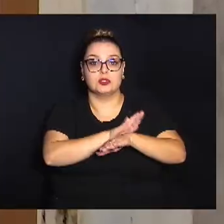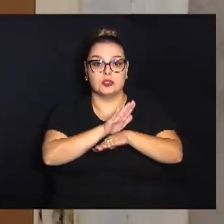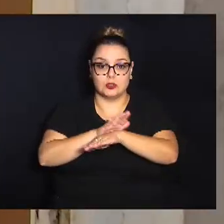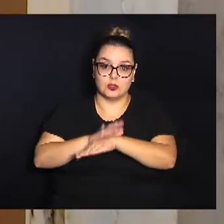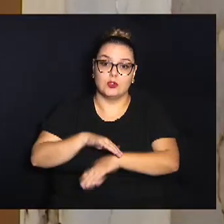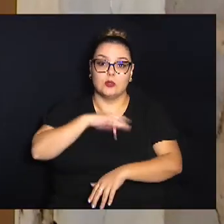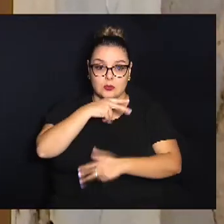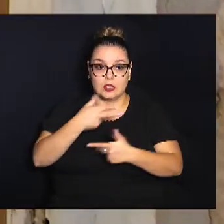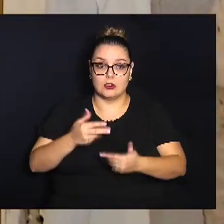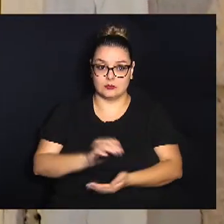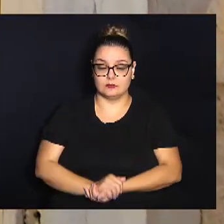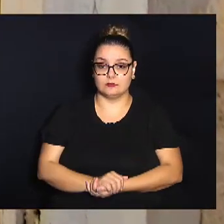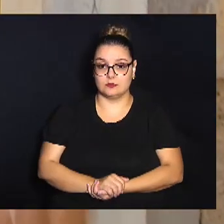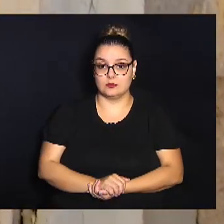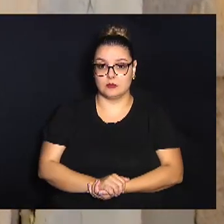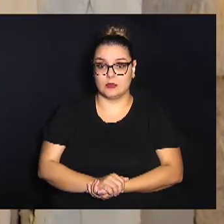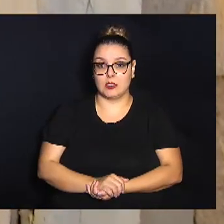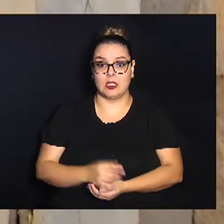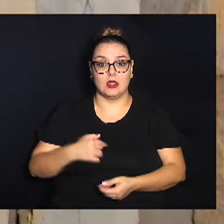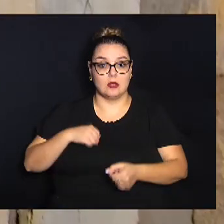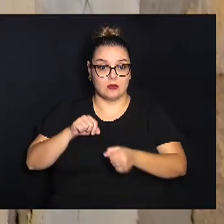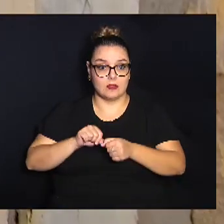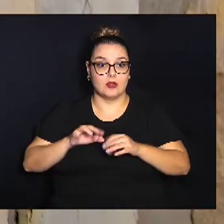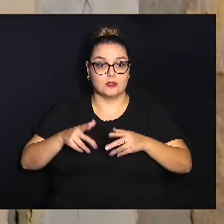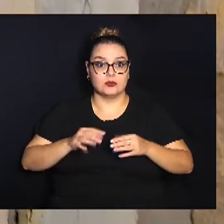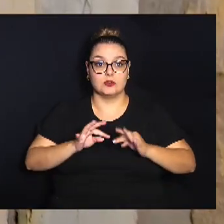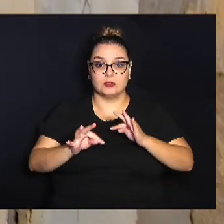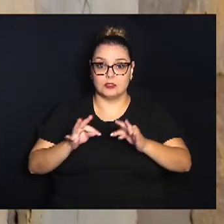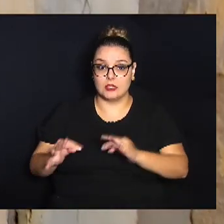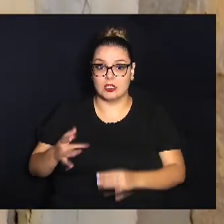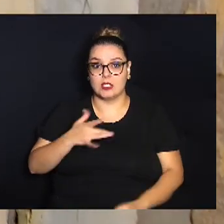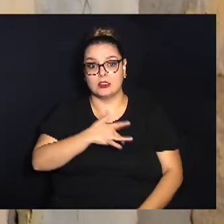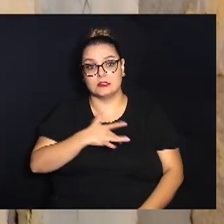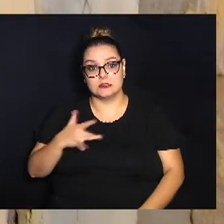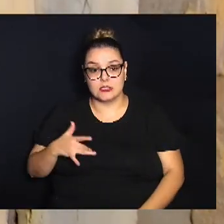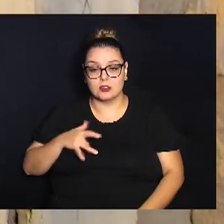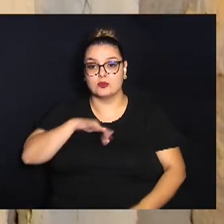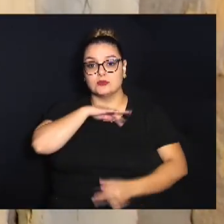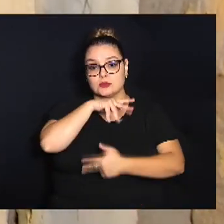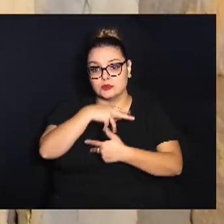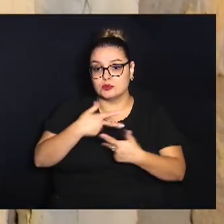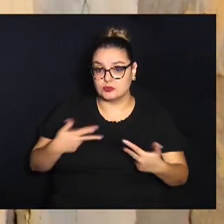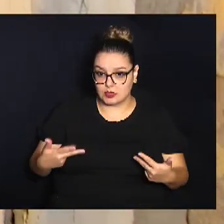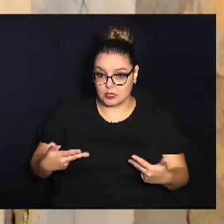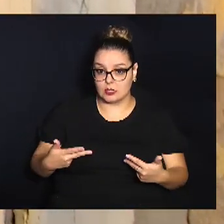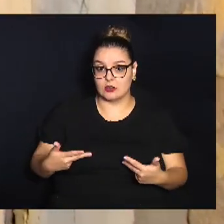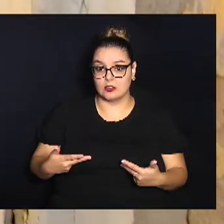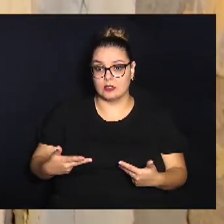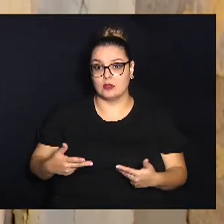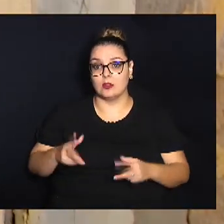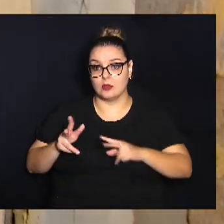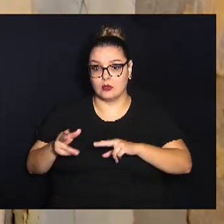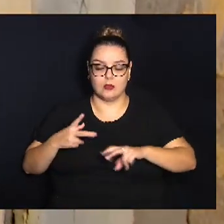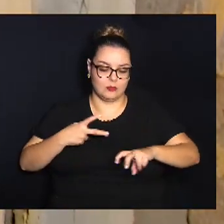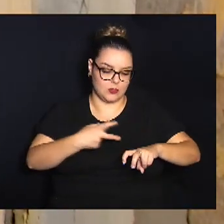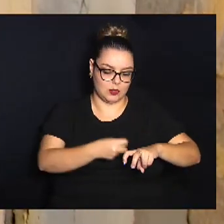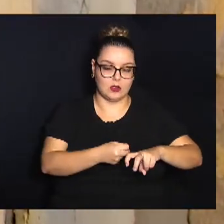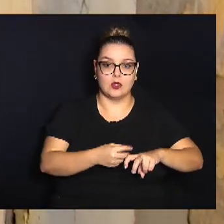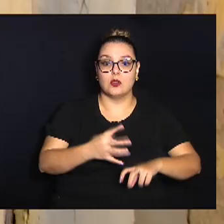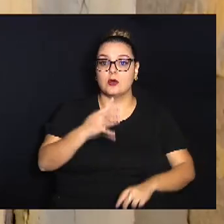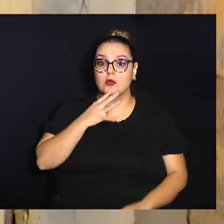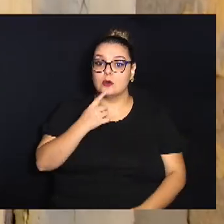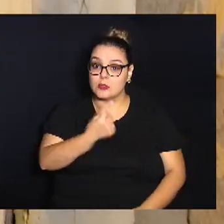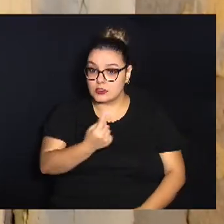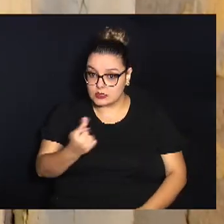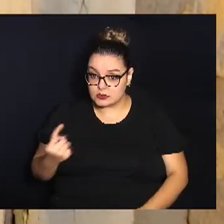animal. Eu faço toda a parte técnica de saúde dos animais como eu vacino, eu conheço cada um